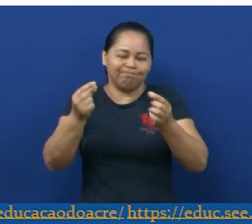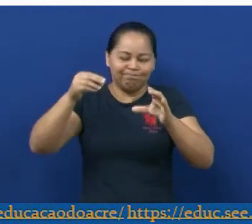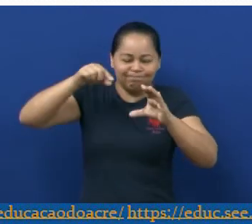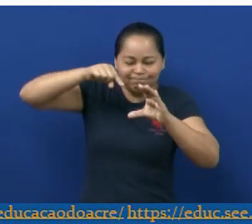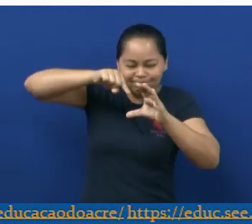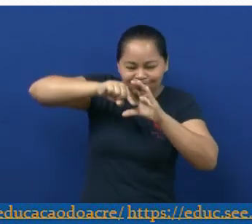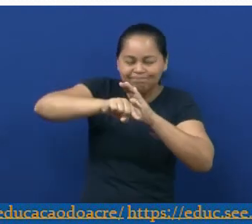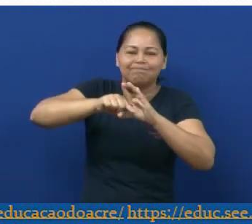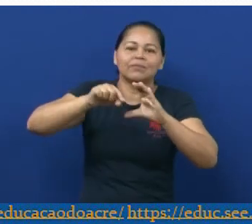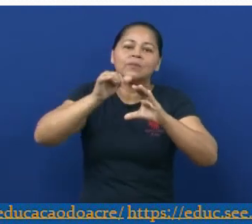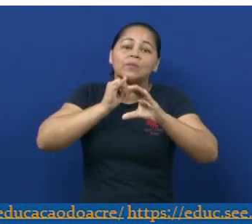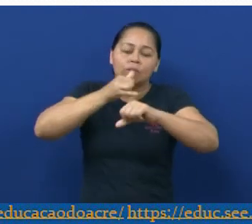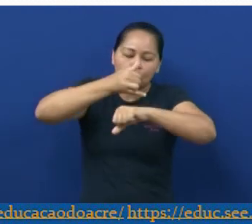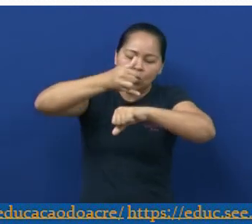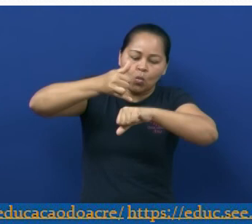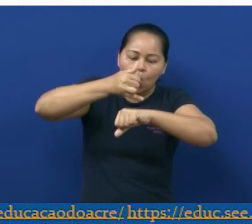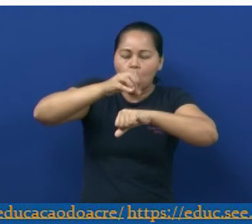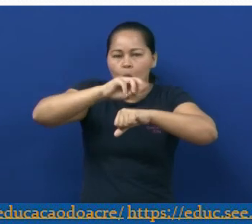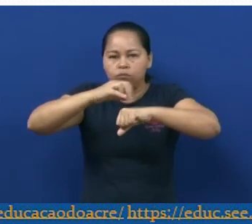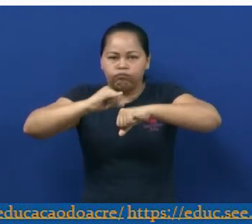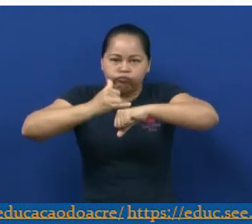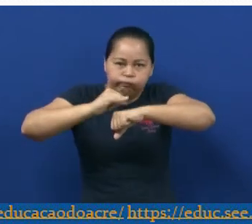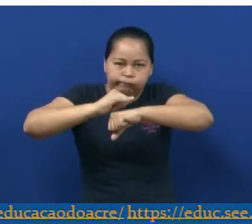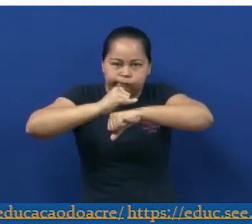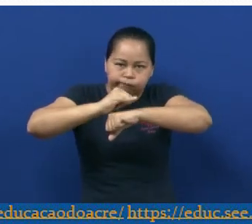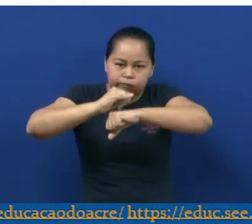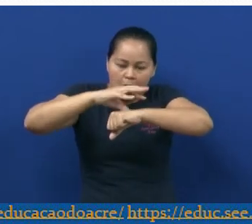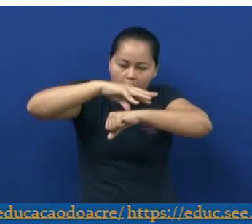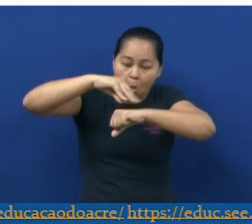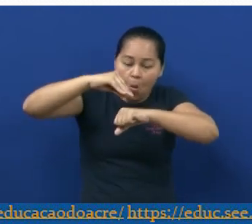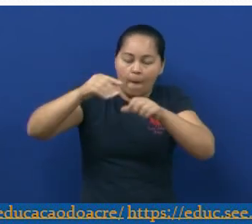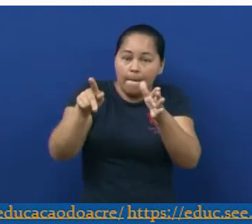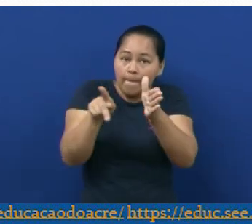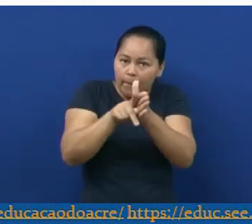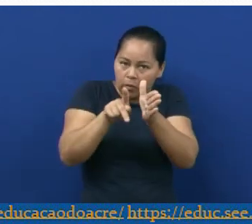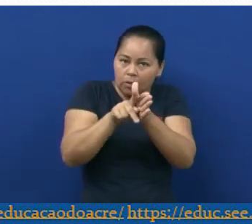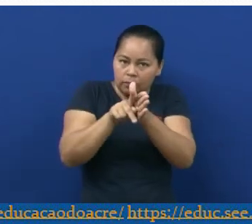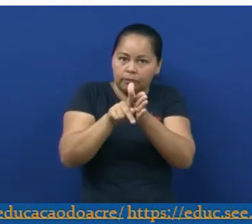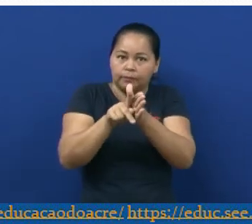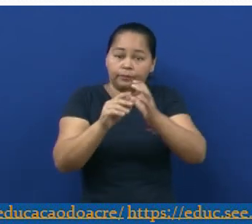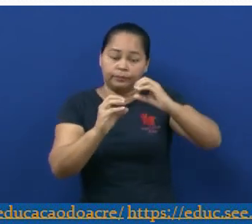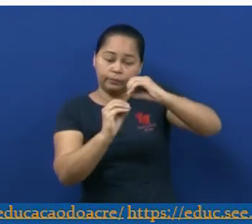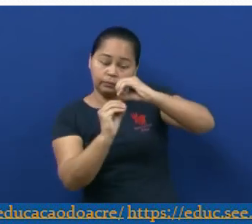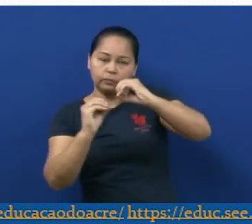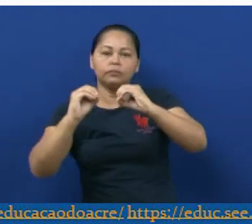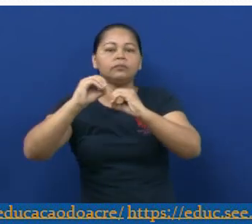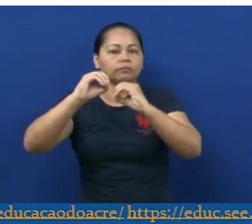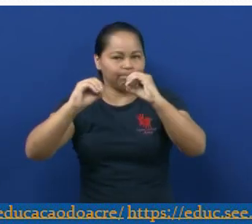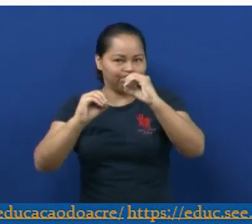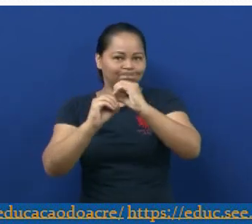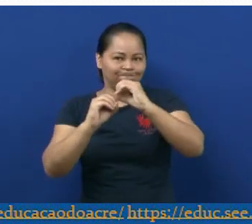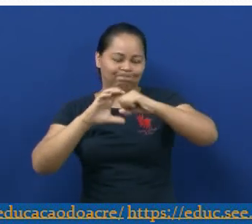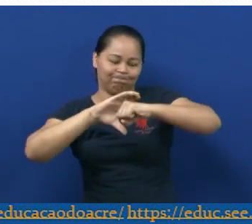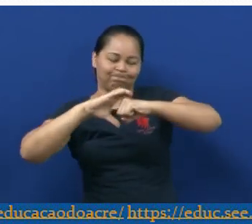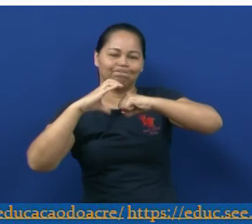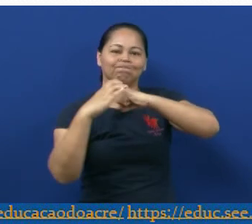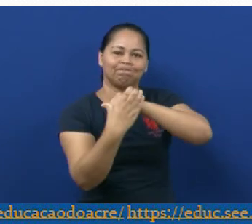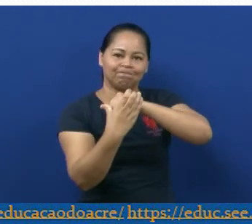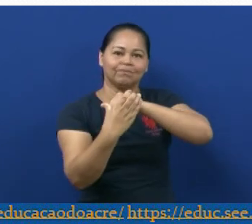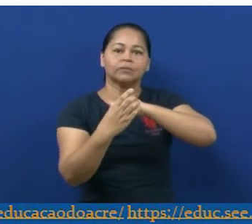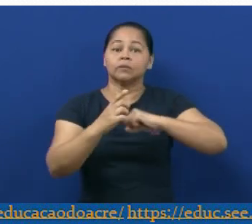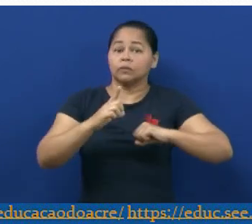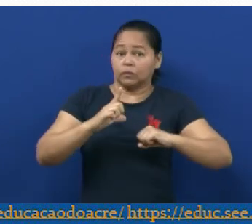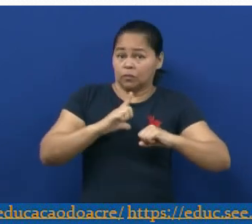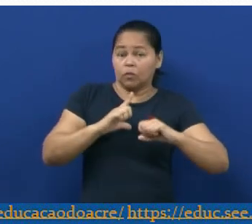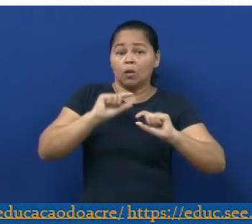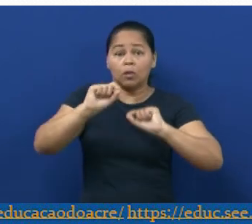de um óleo, de uma gordura, ou mais especificamente aí do lipídio que compõe a membrana do vírus. Ela é uma